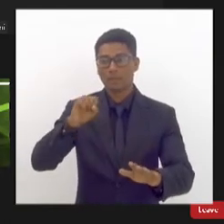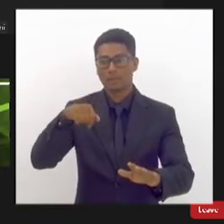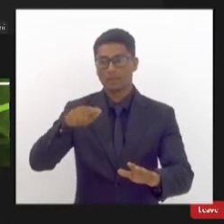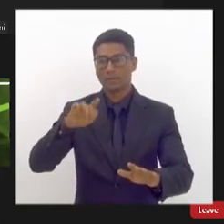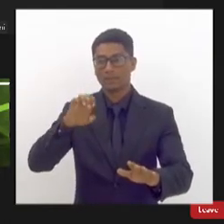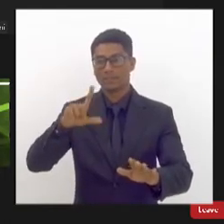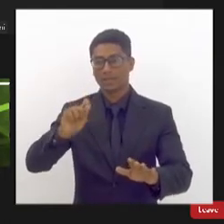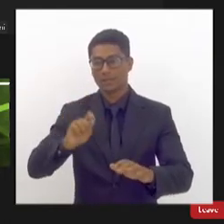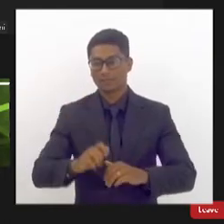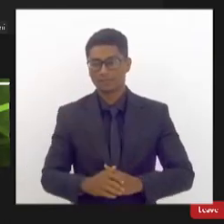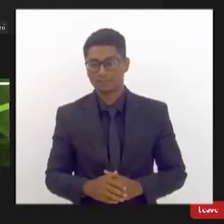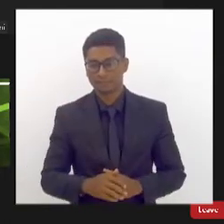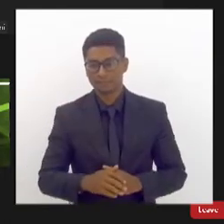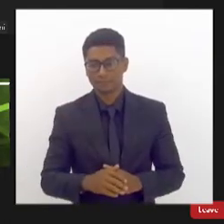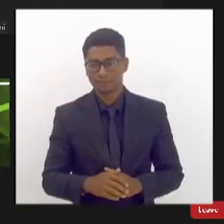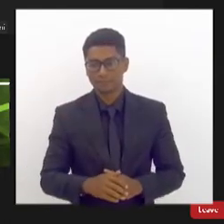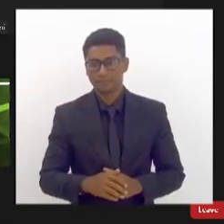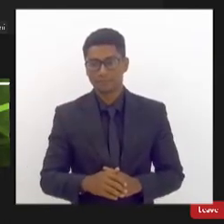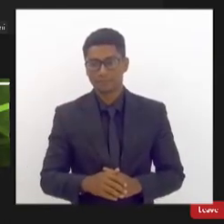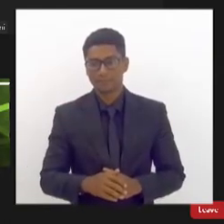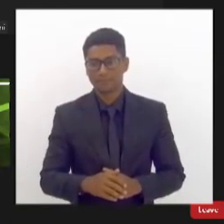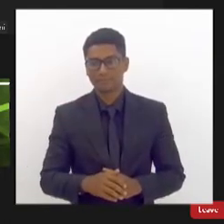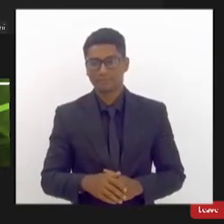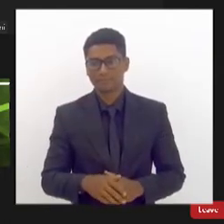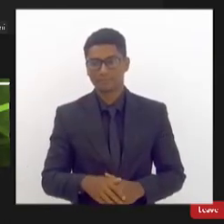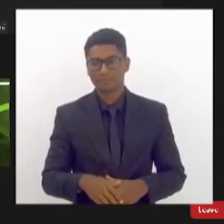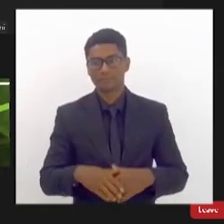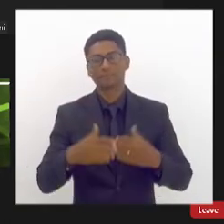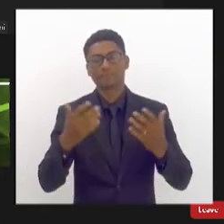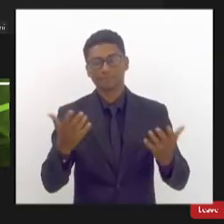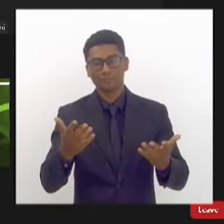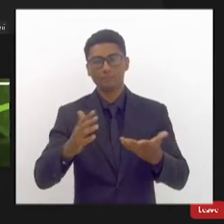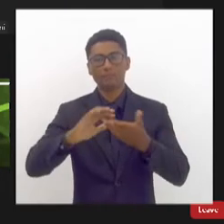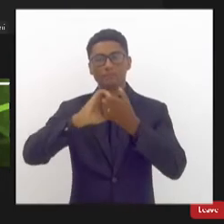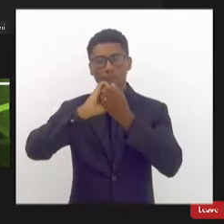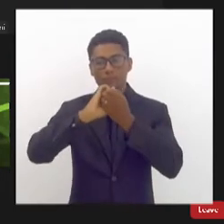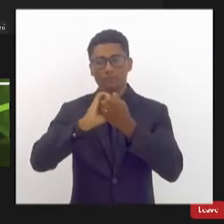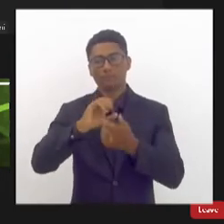conosco. Isso. Cumprimento